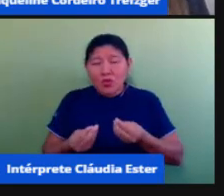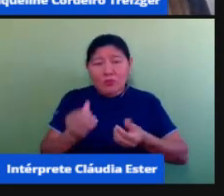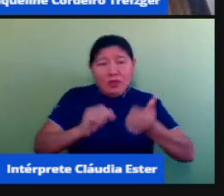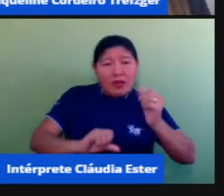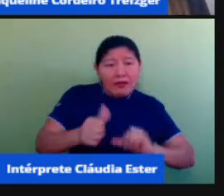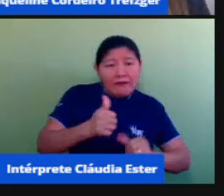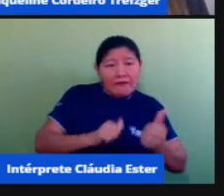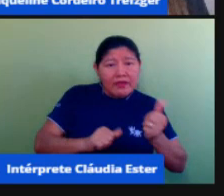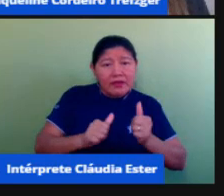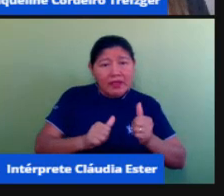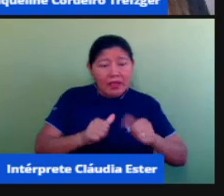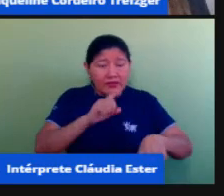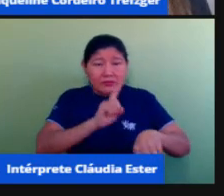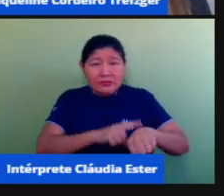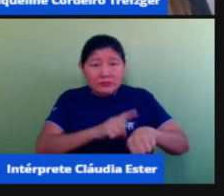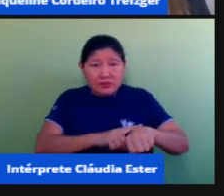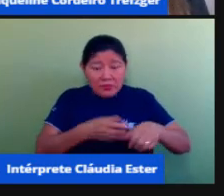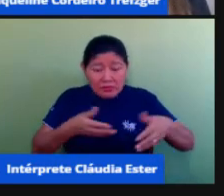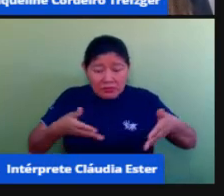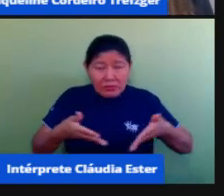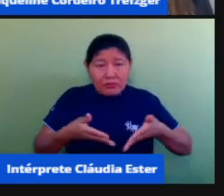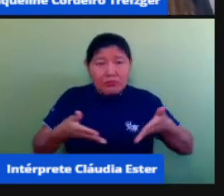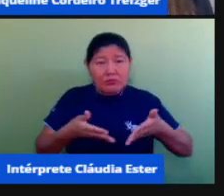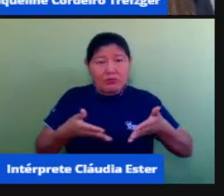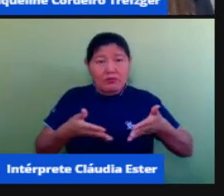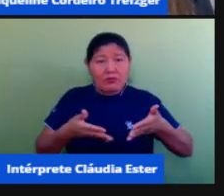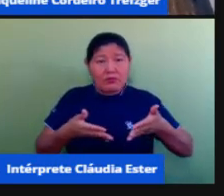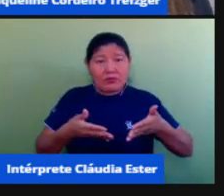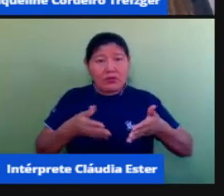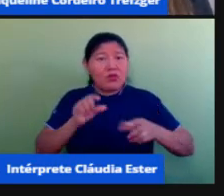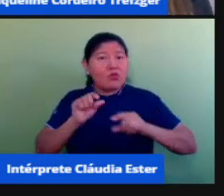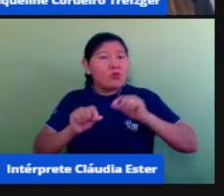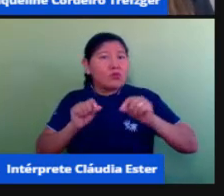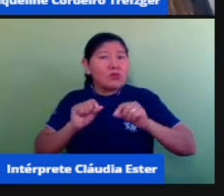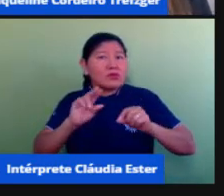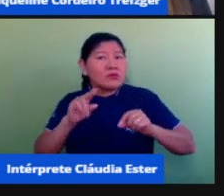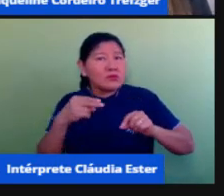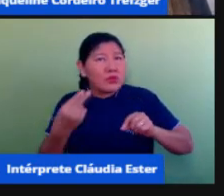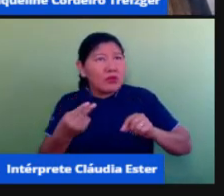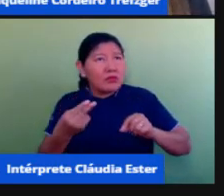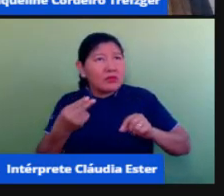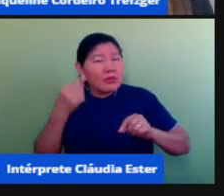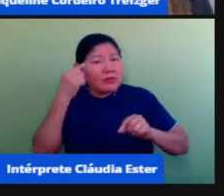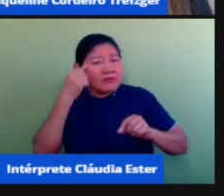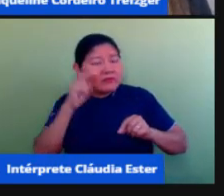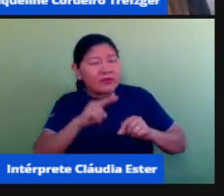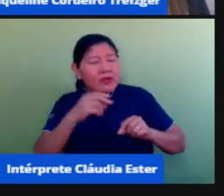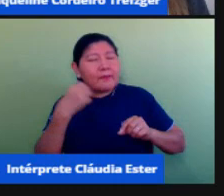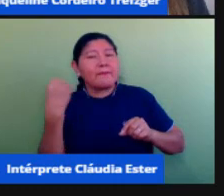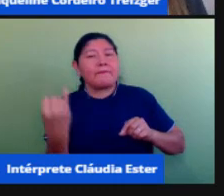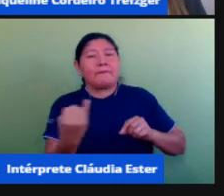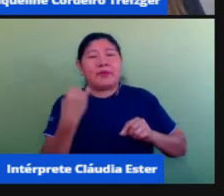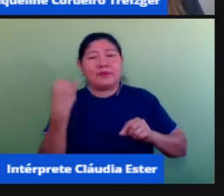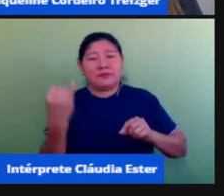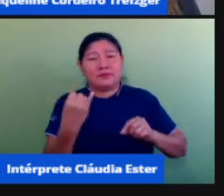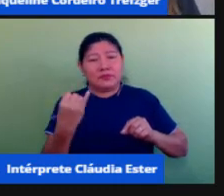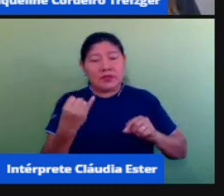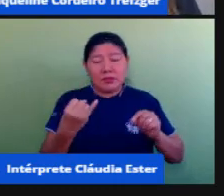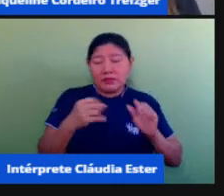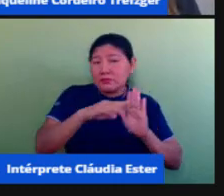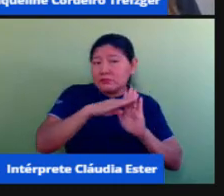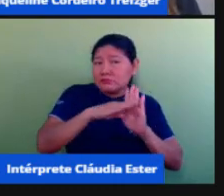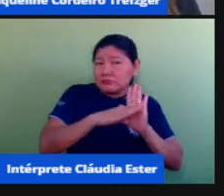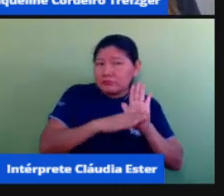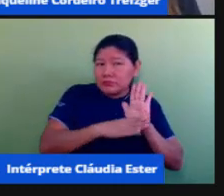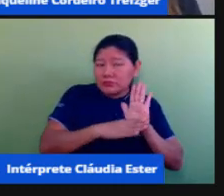durante esse período, né? O que eu posso considerar neste processo de avaliação? O que eu